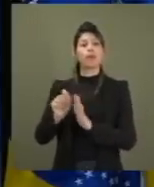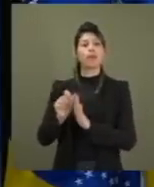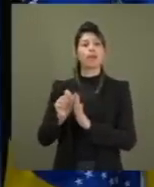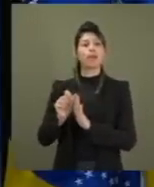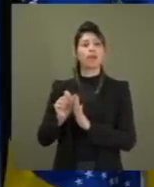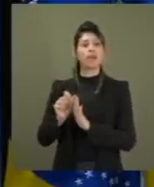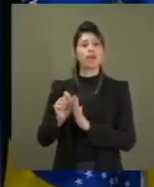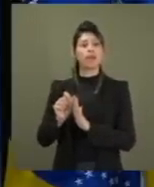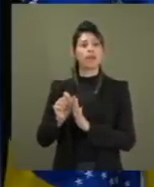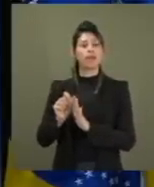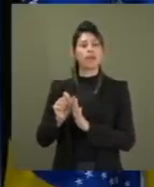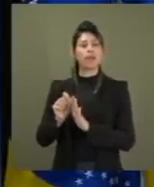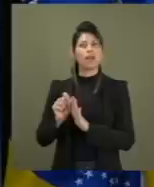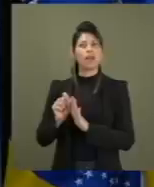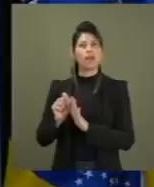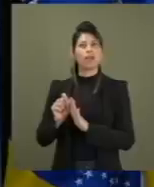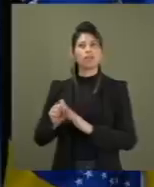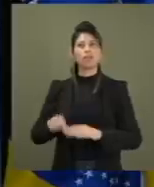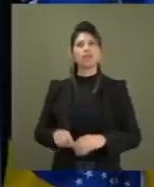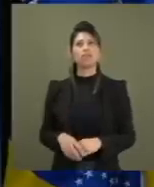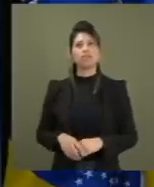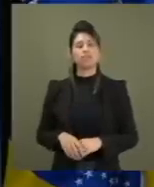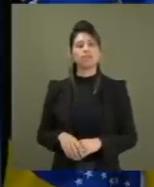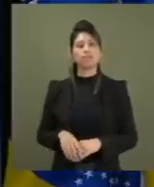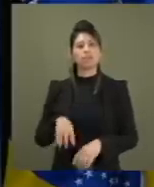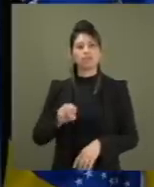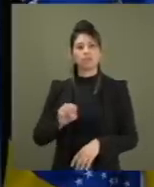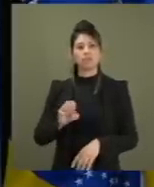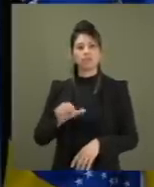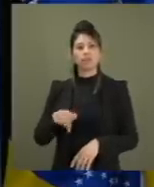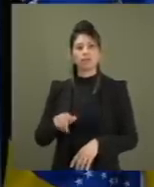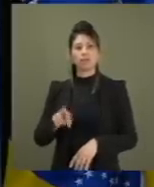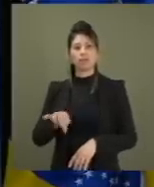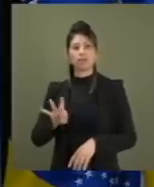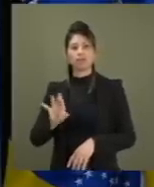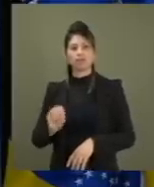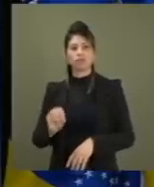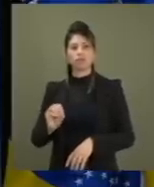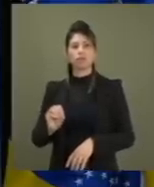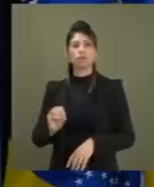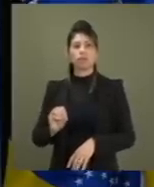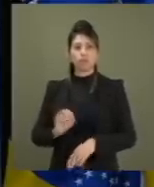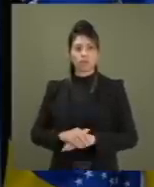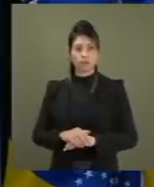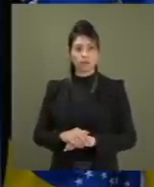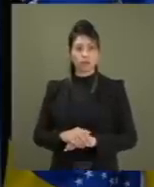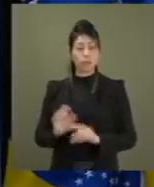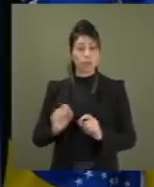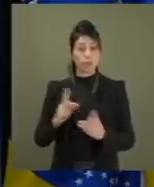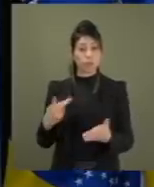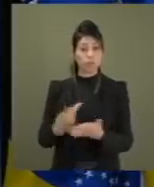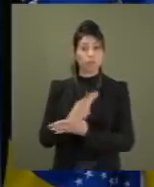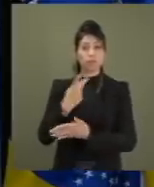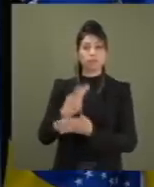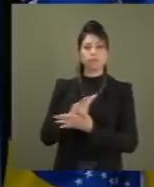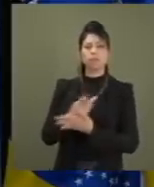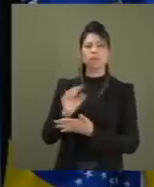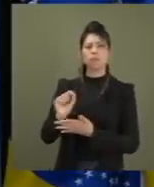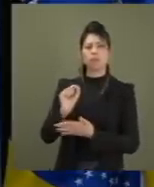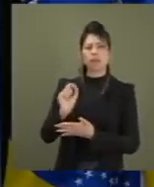um sequestro que tem deixado as pessoas extremamente